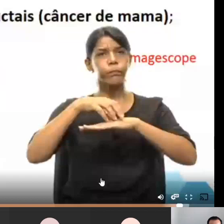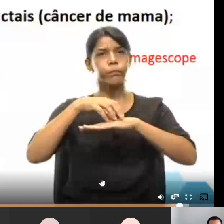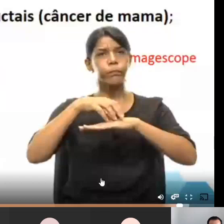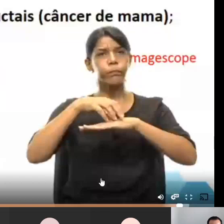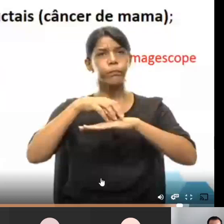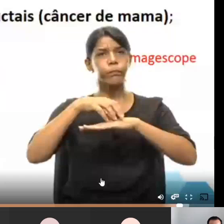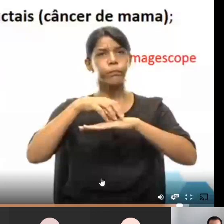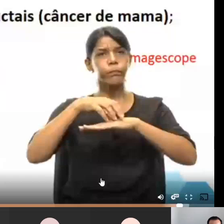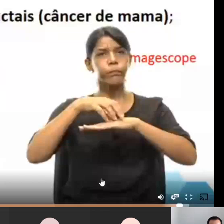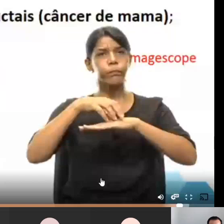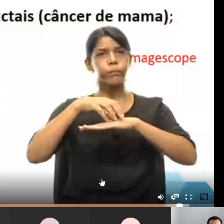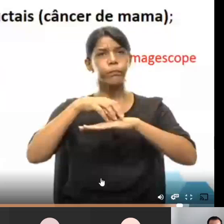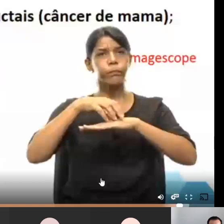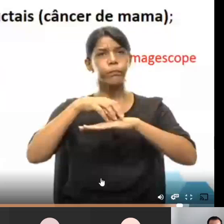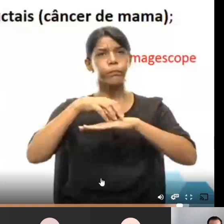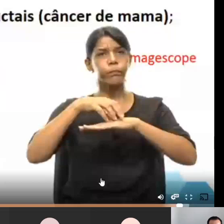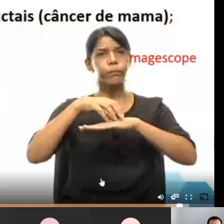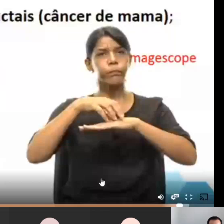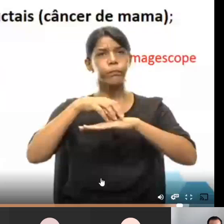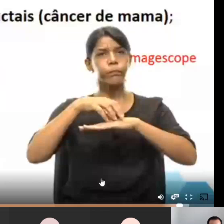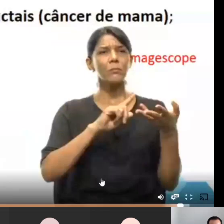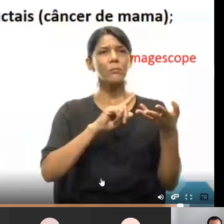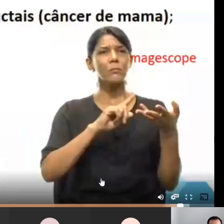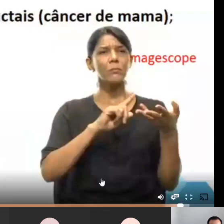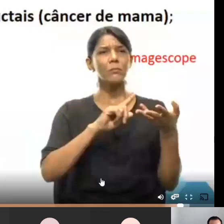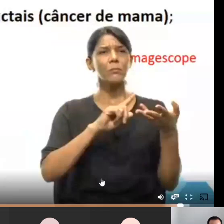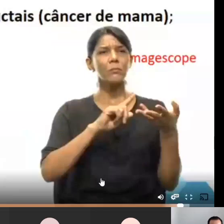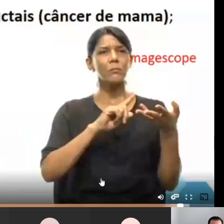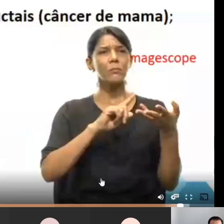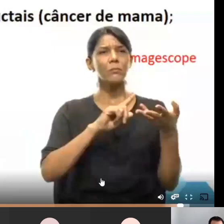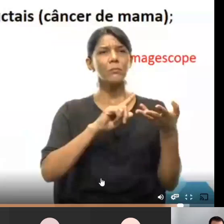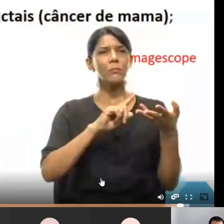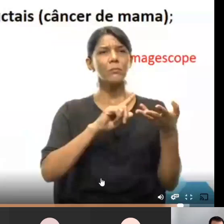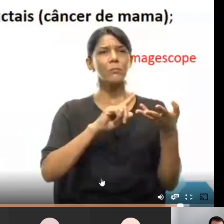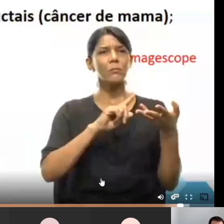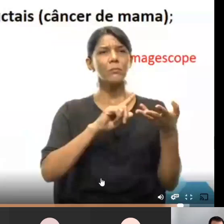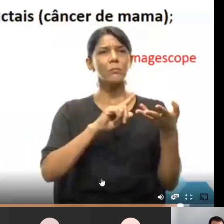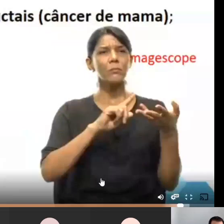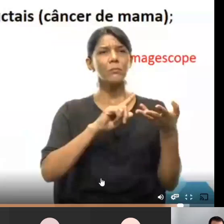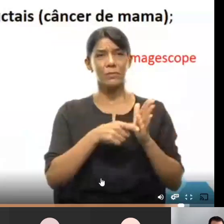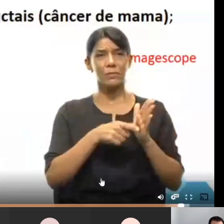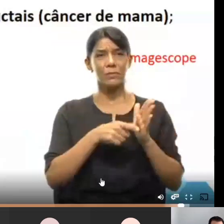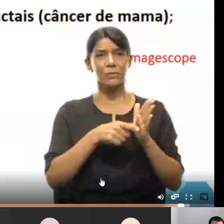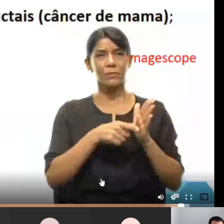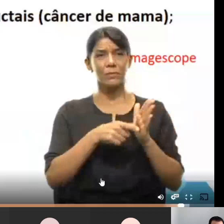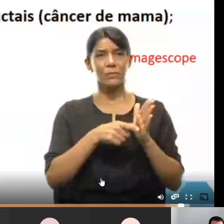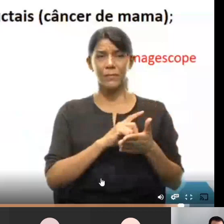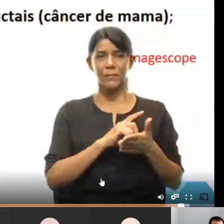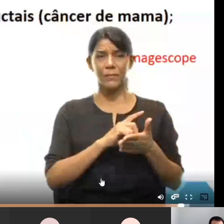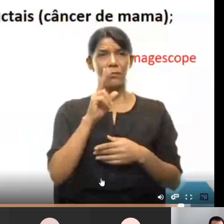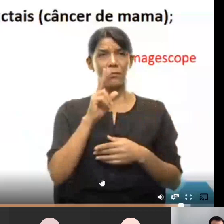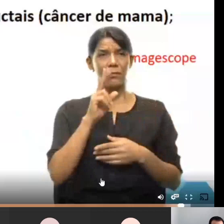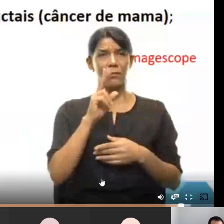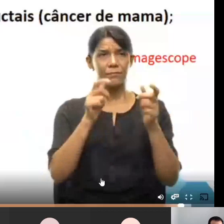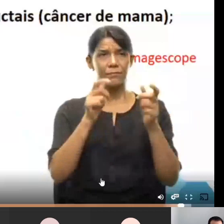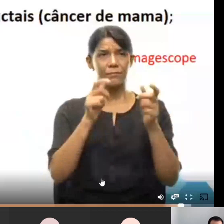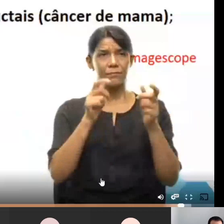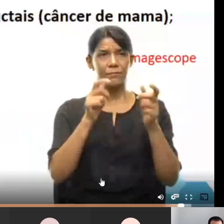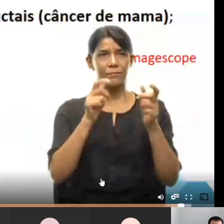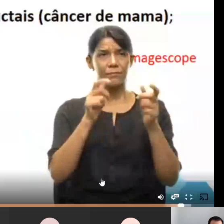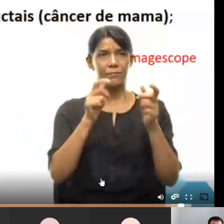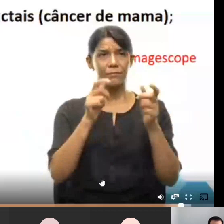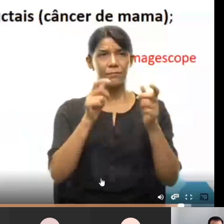histologia, além das características celulares que já discutimos anteriormente. Então vamos abrir nossa lâmina